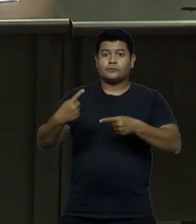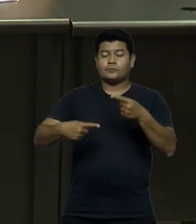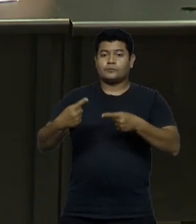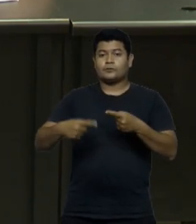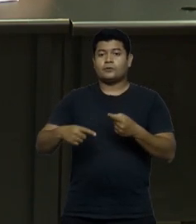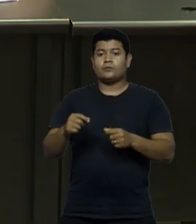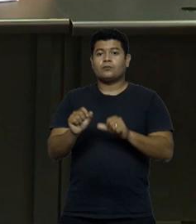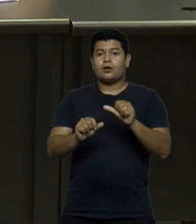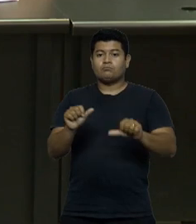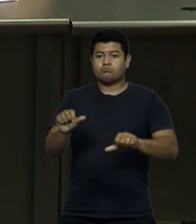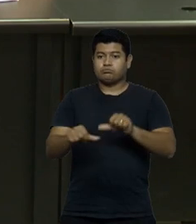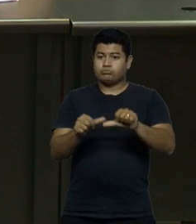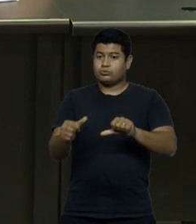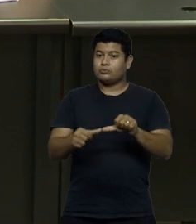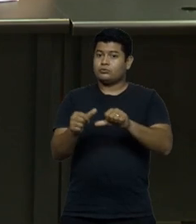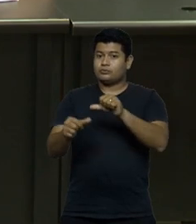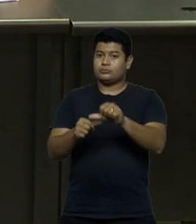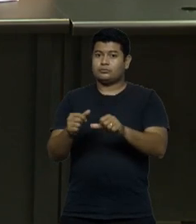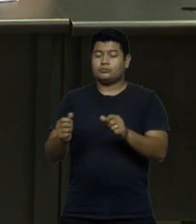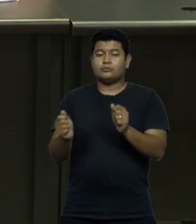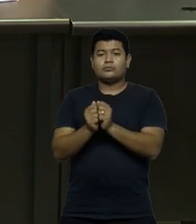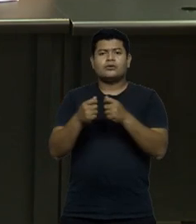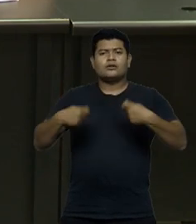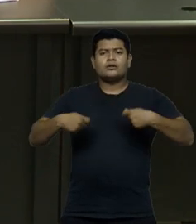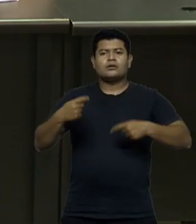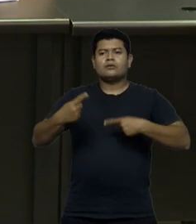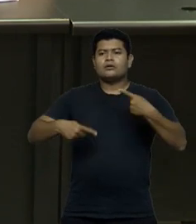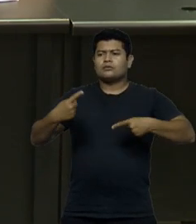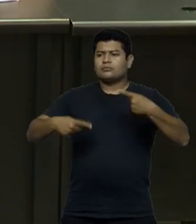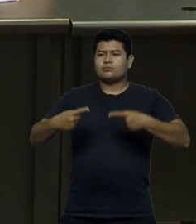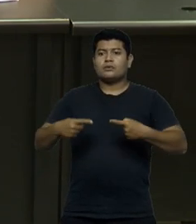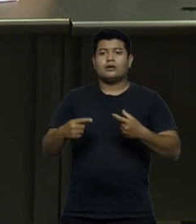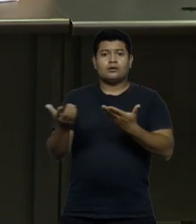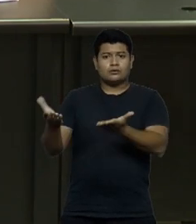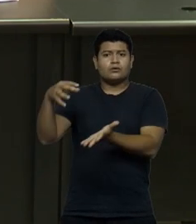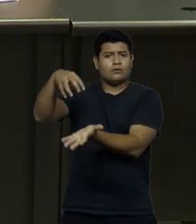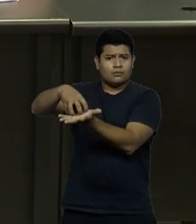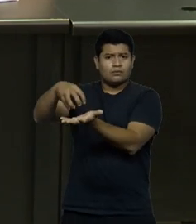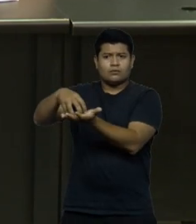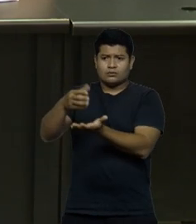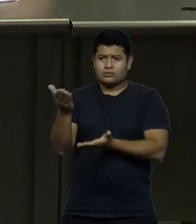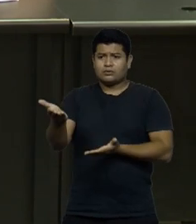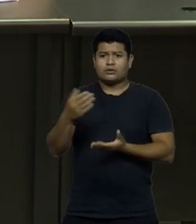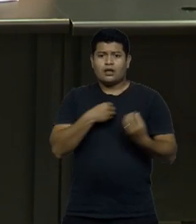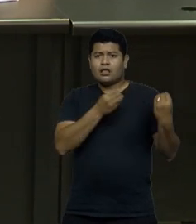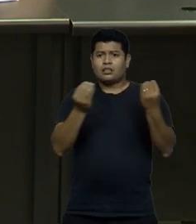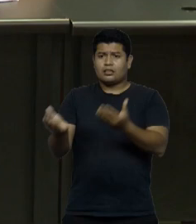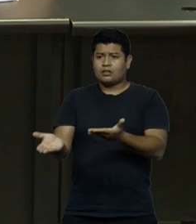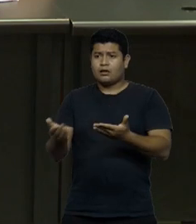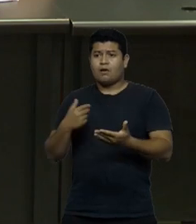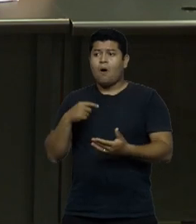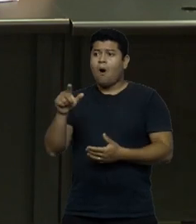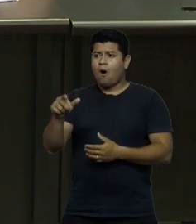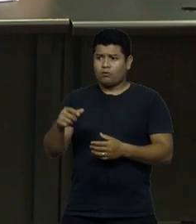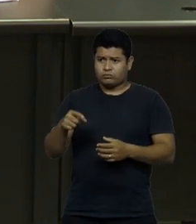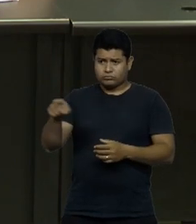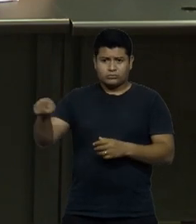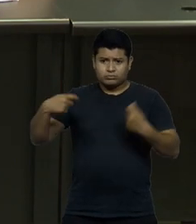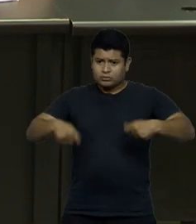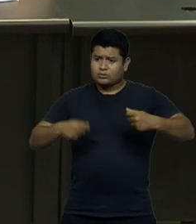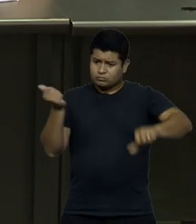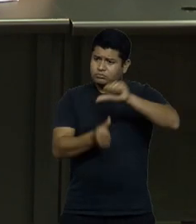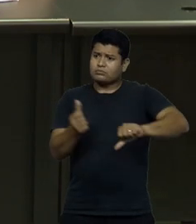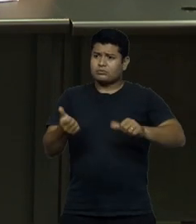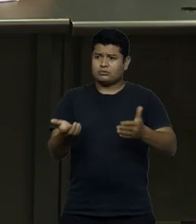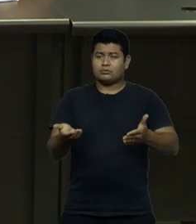mas tenho que fazer essa debate com a sede a gente não pode esperar entregar para Sede dizer arrumem esse negócio